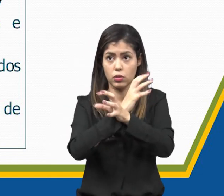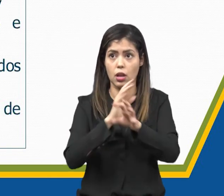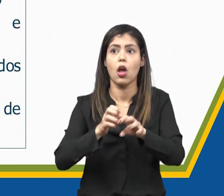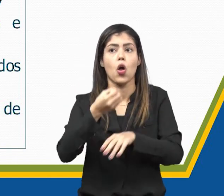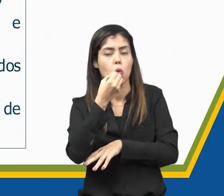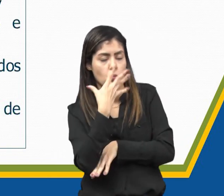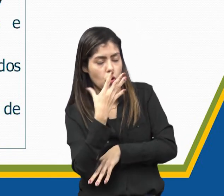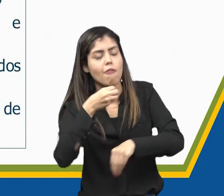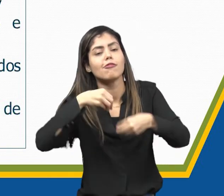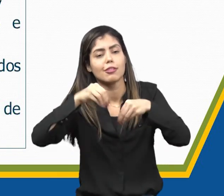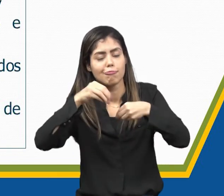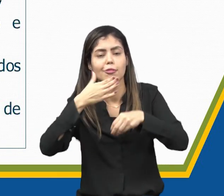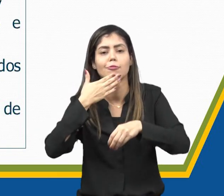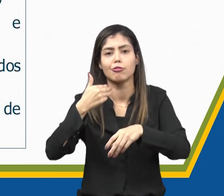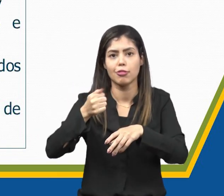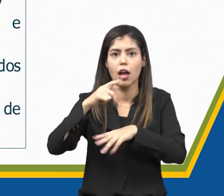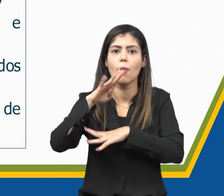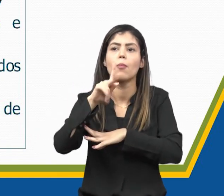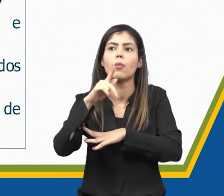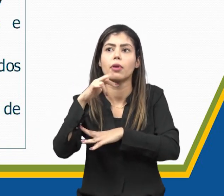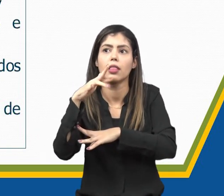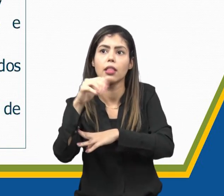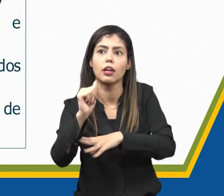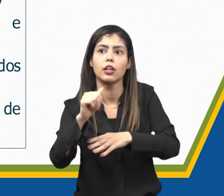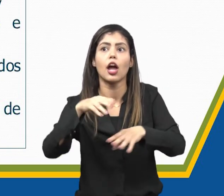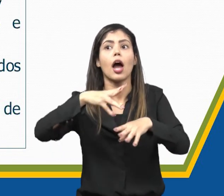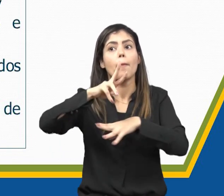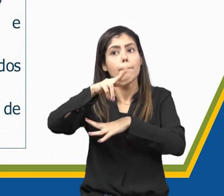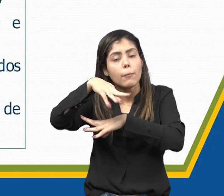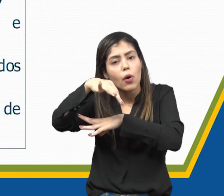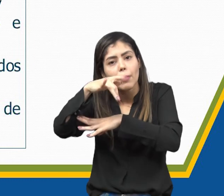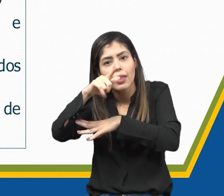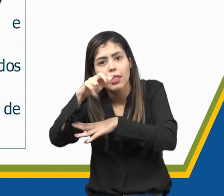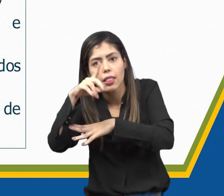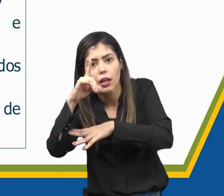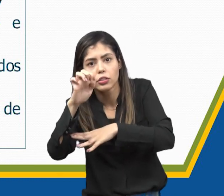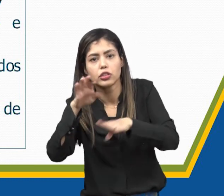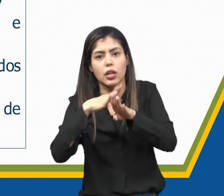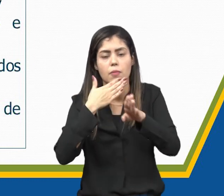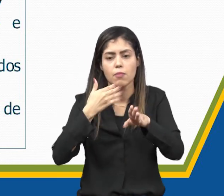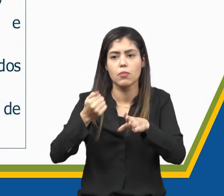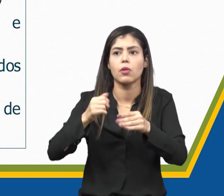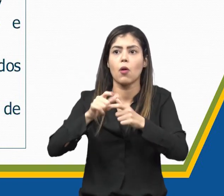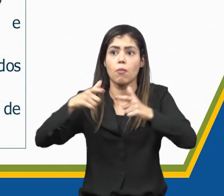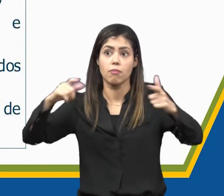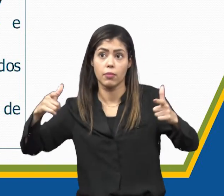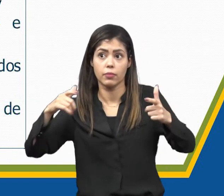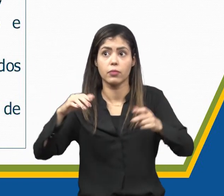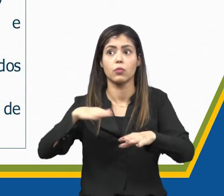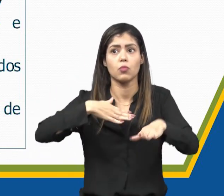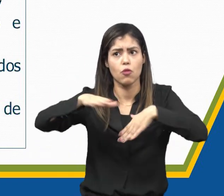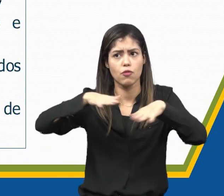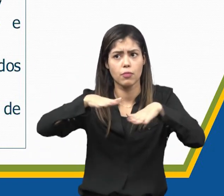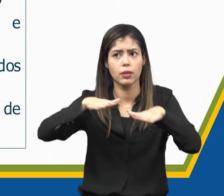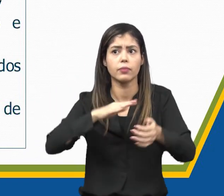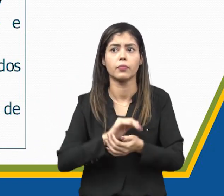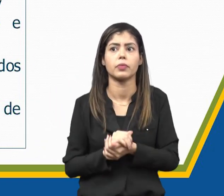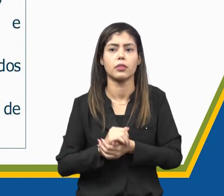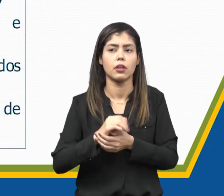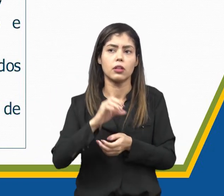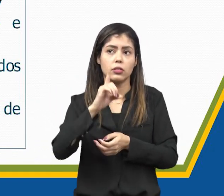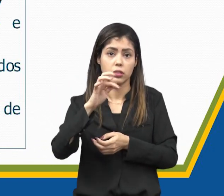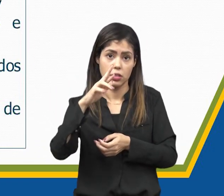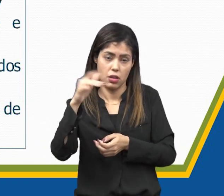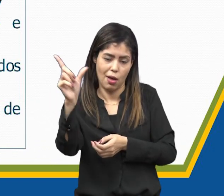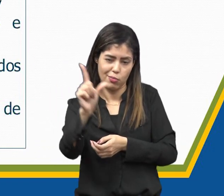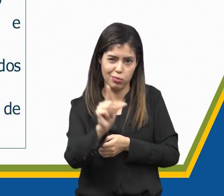boa flexibilidade ela melhora a mobilidade aumenta a eficiência dos movimentos. E o sedentarismo é um fator